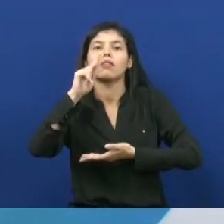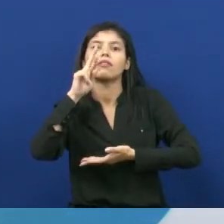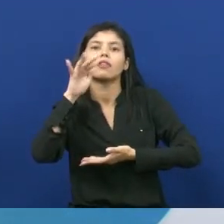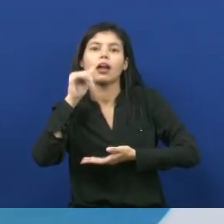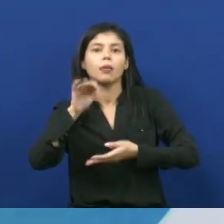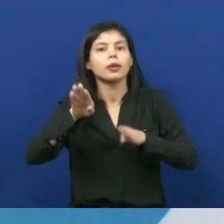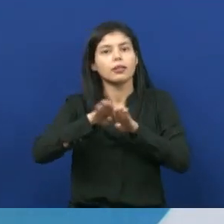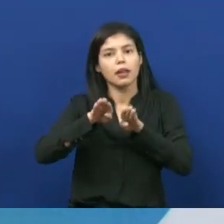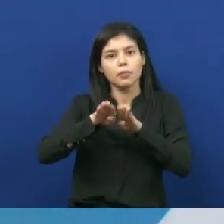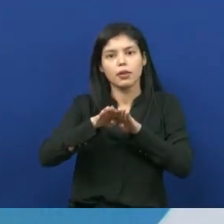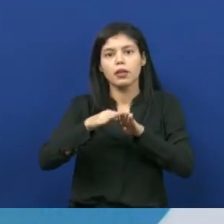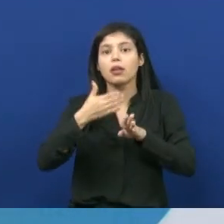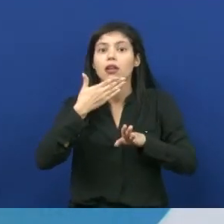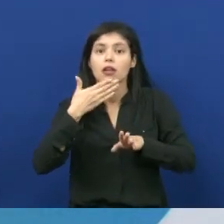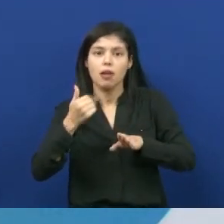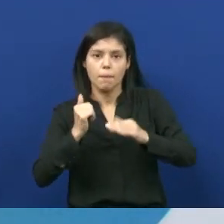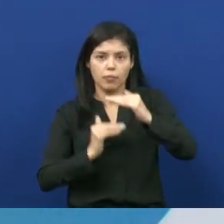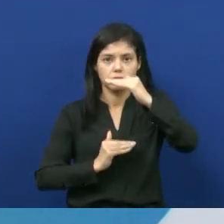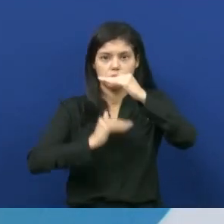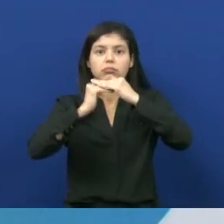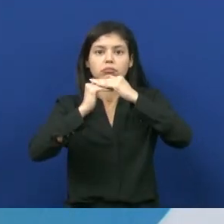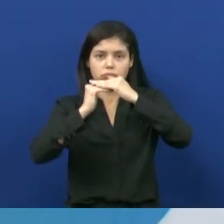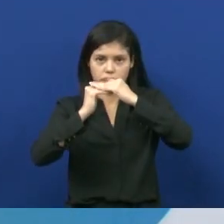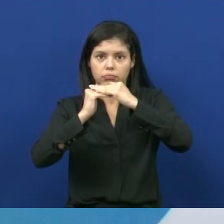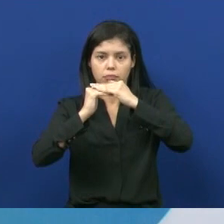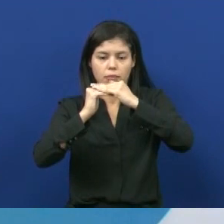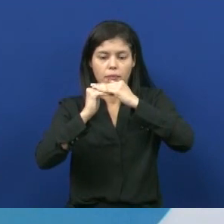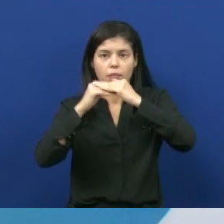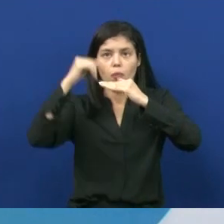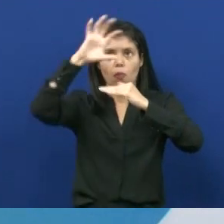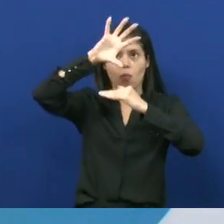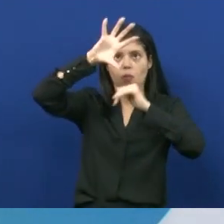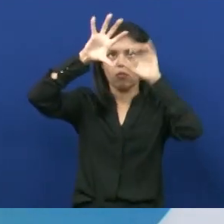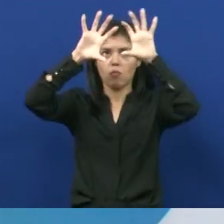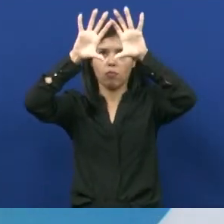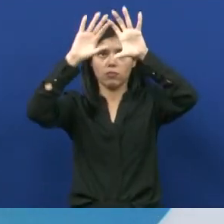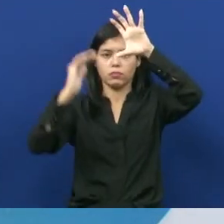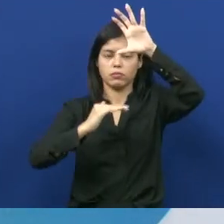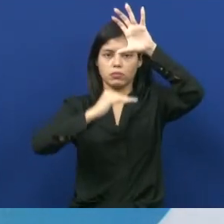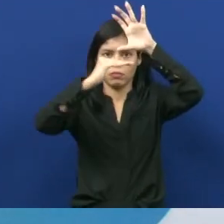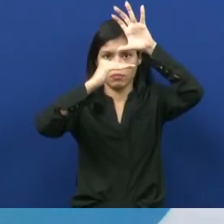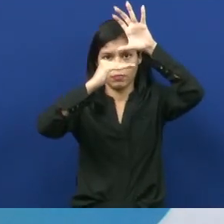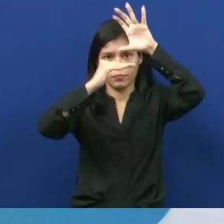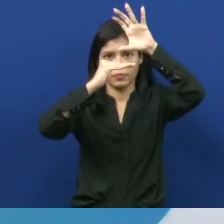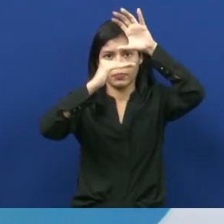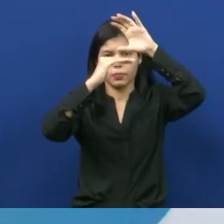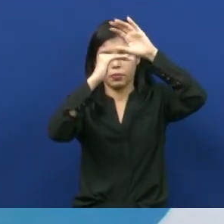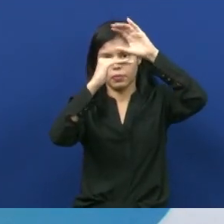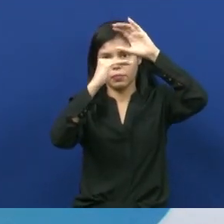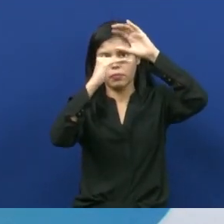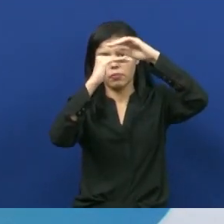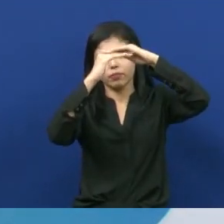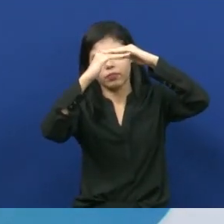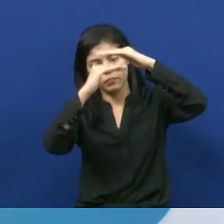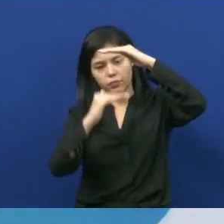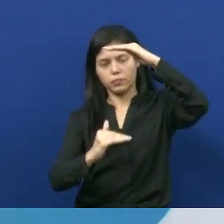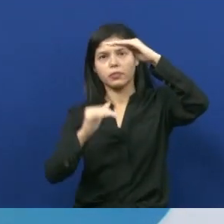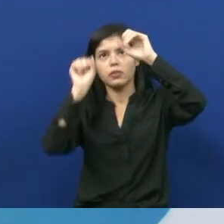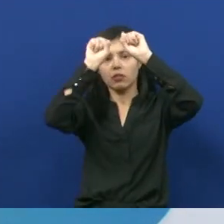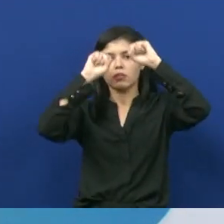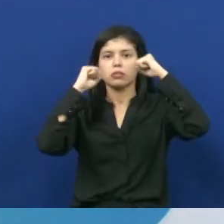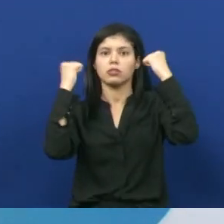para manter o pulmão aqui em cima. E ele faz exatamente a divisão entre o nosso